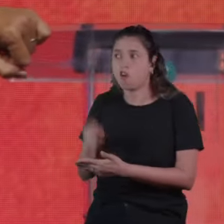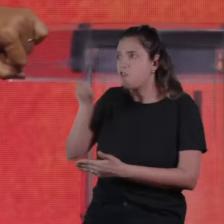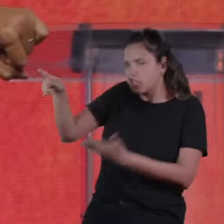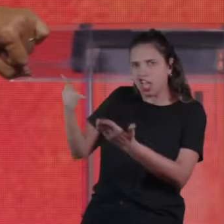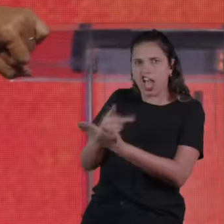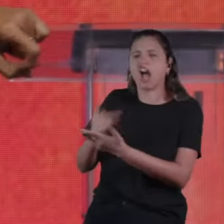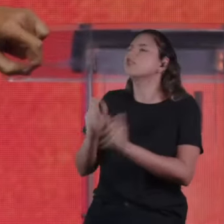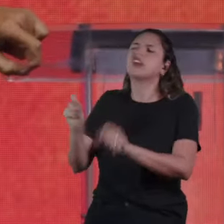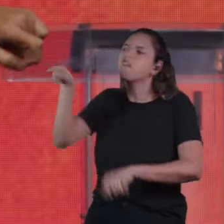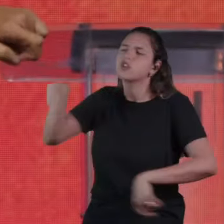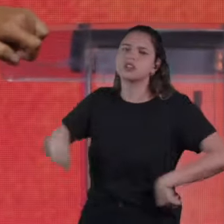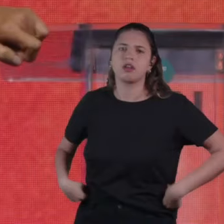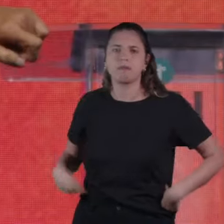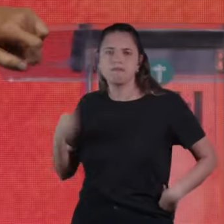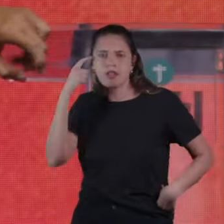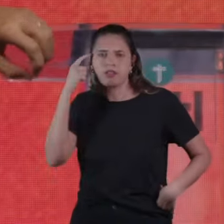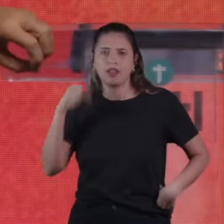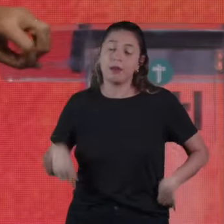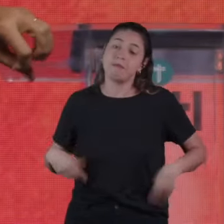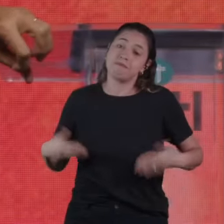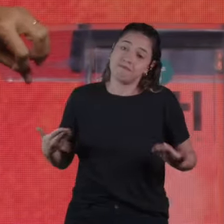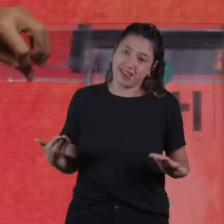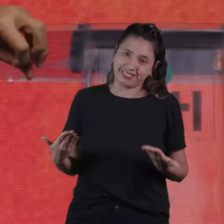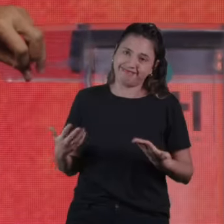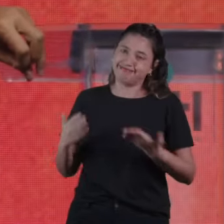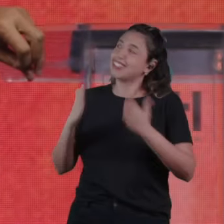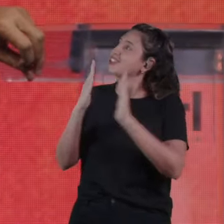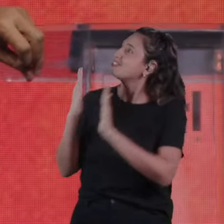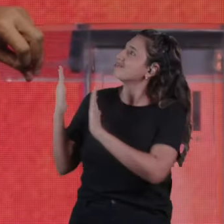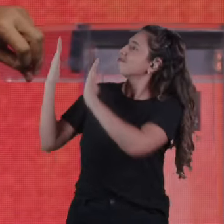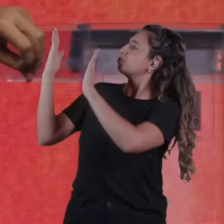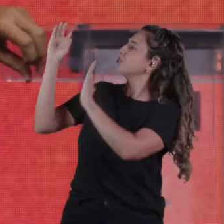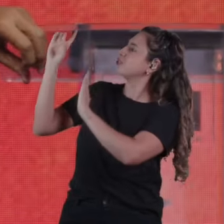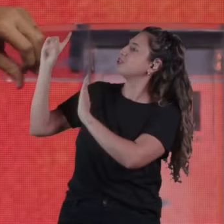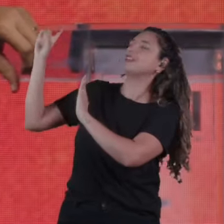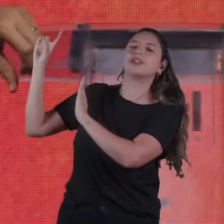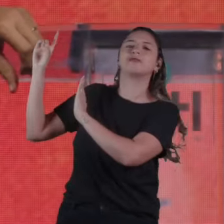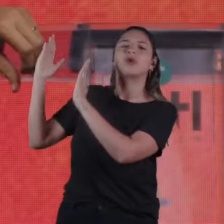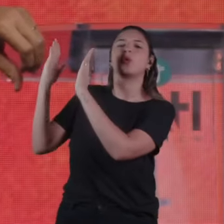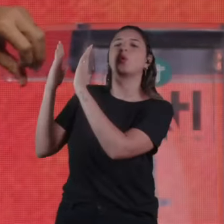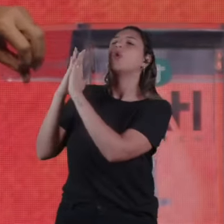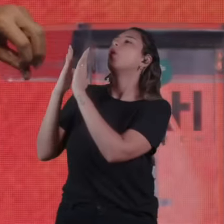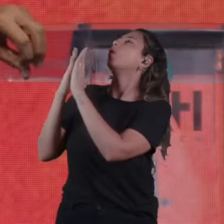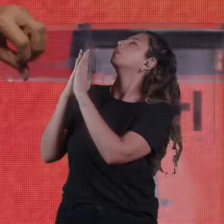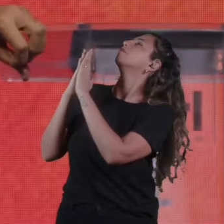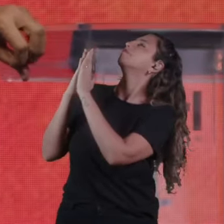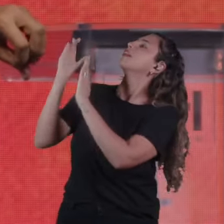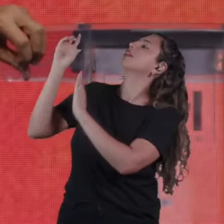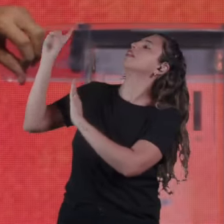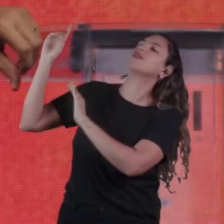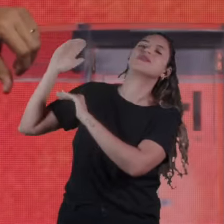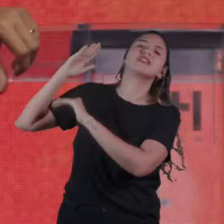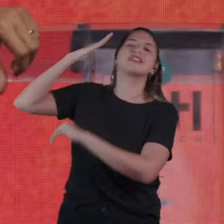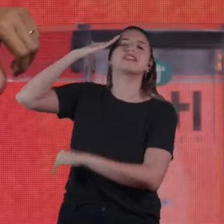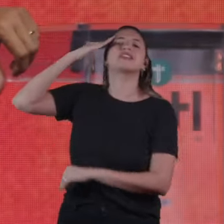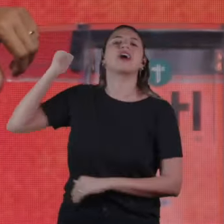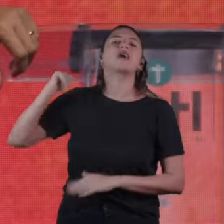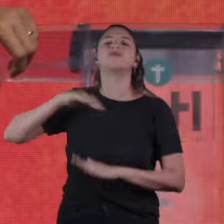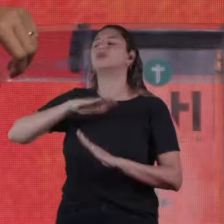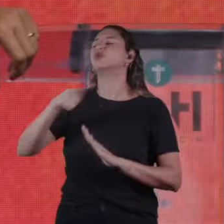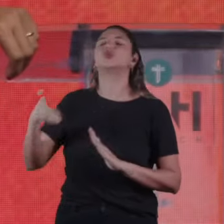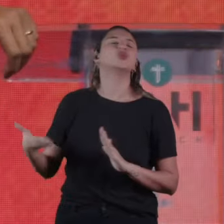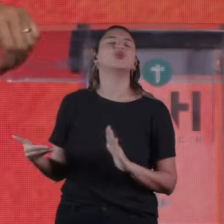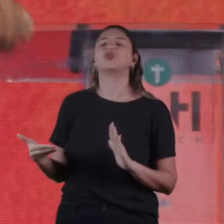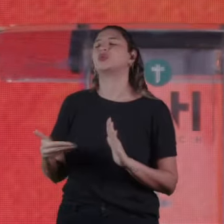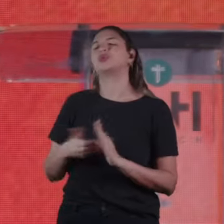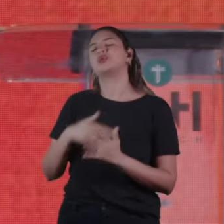aí você chega diante do Senhor, dobra o seu joelho, e você está diante de um Deus onisciente, que